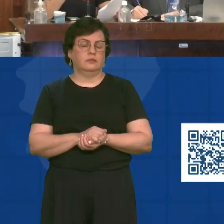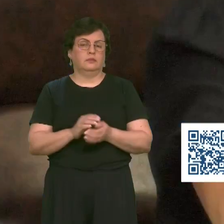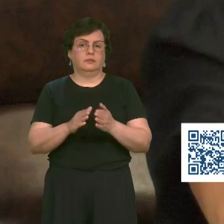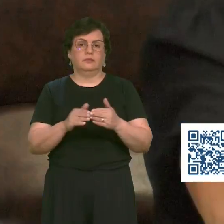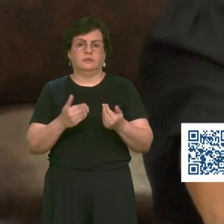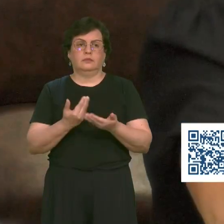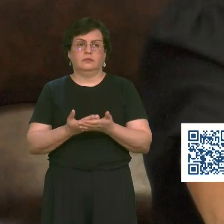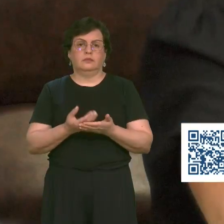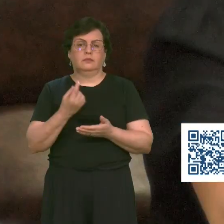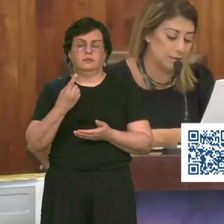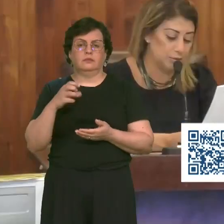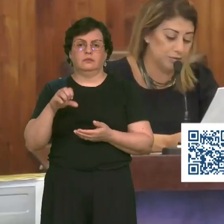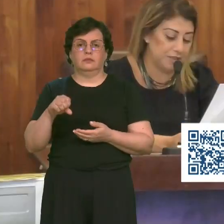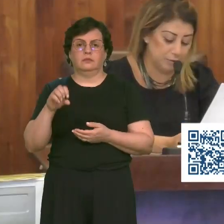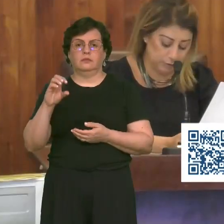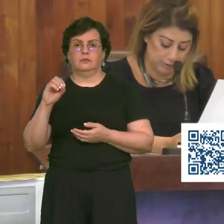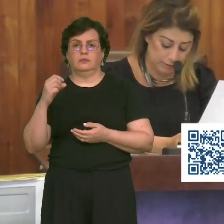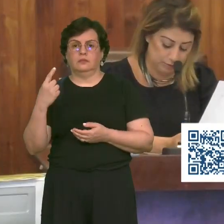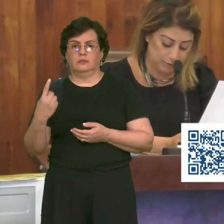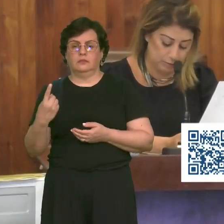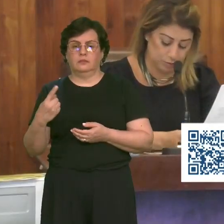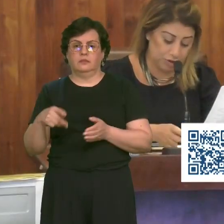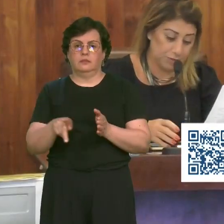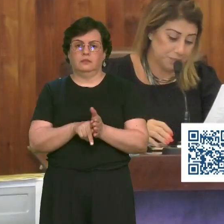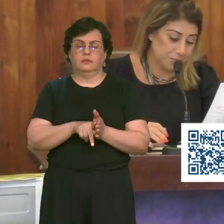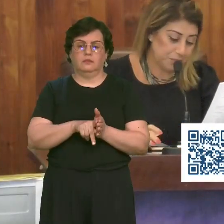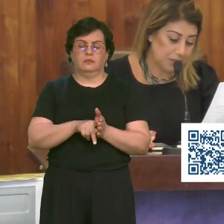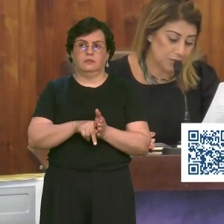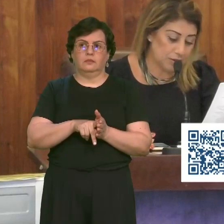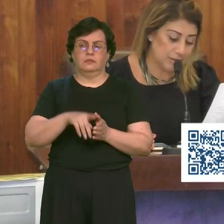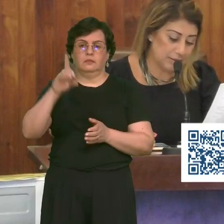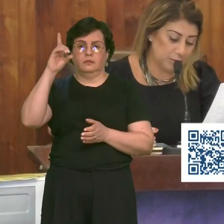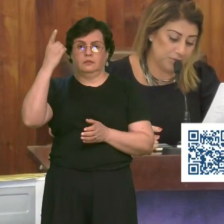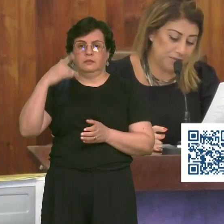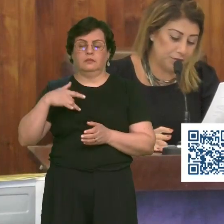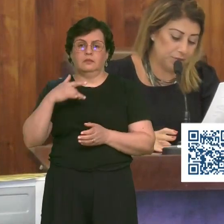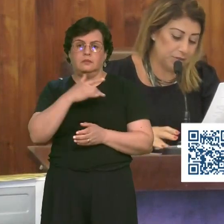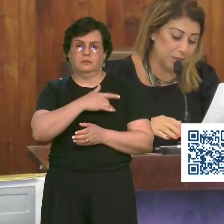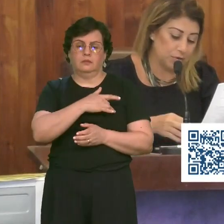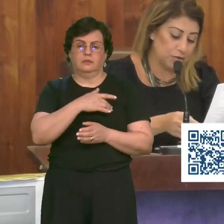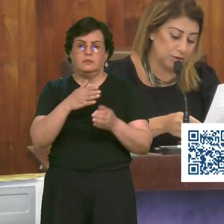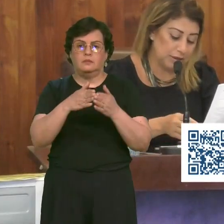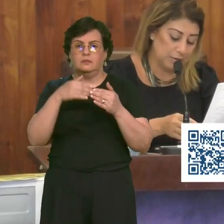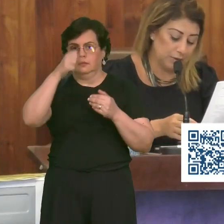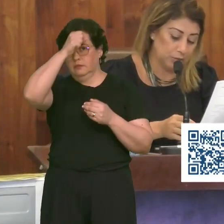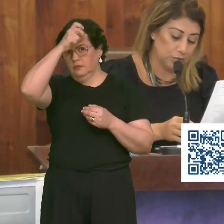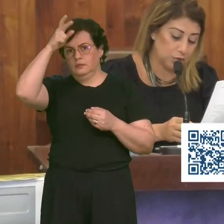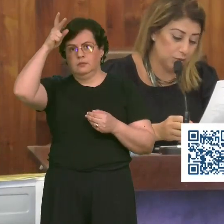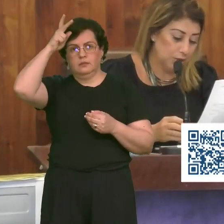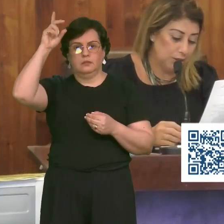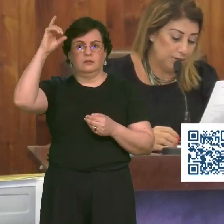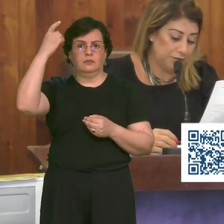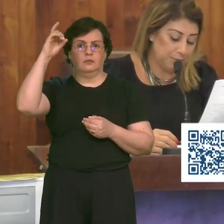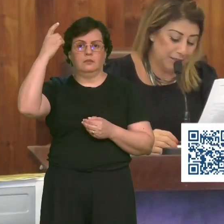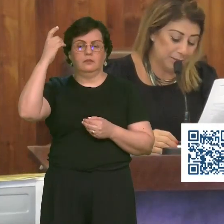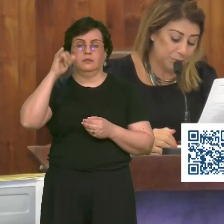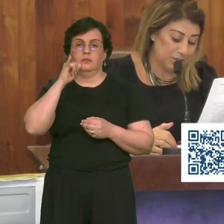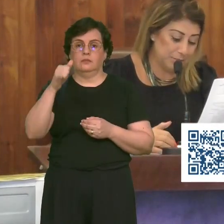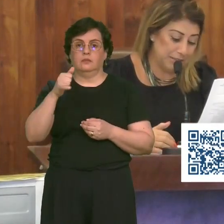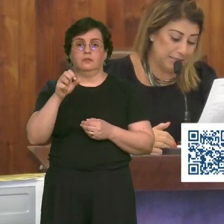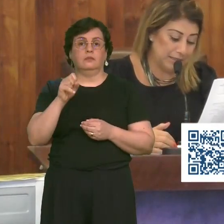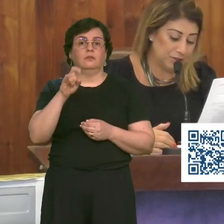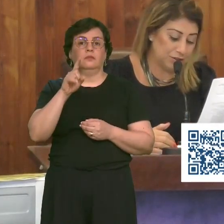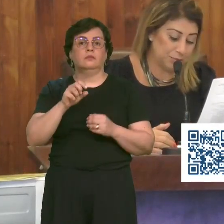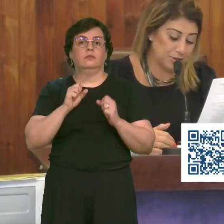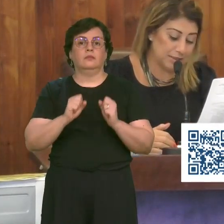requerimentos de número 1901 do vereador Danilo da Saúde solicitando o Prefeito Municipal se o Daniel Alonso informar